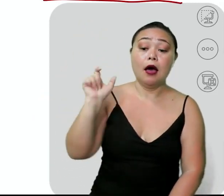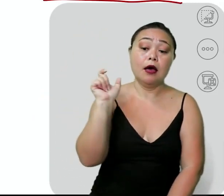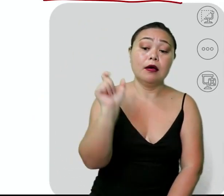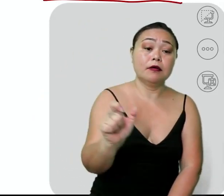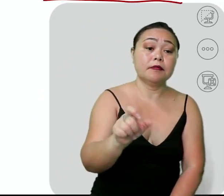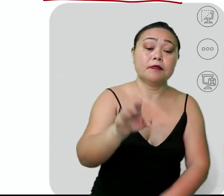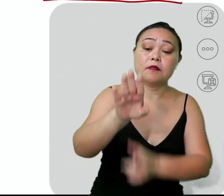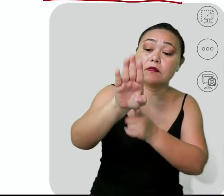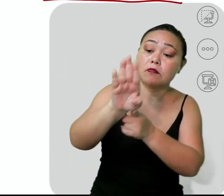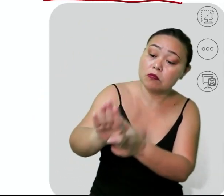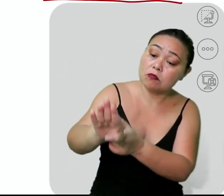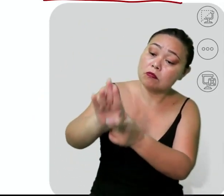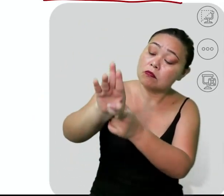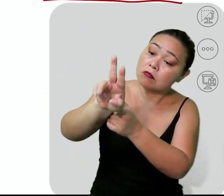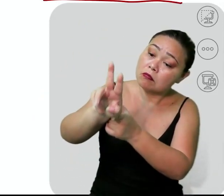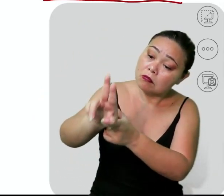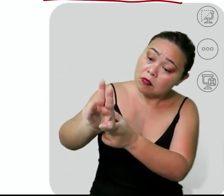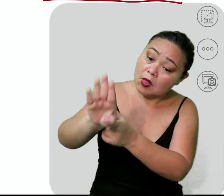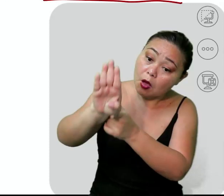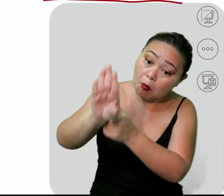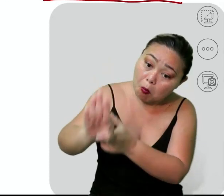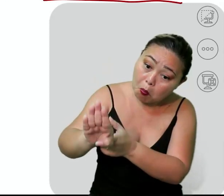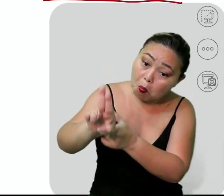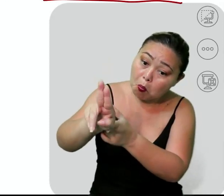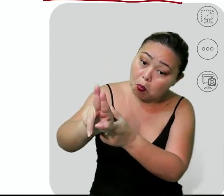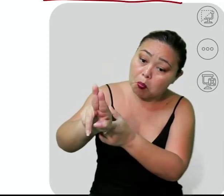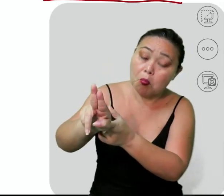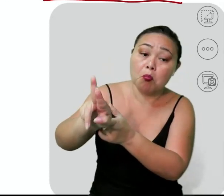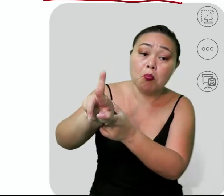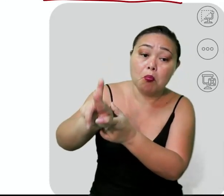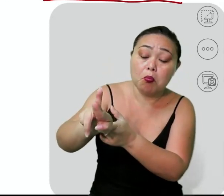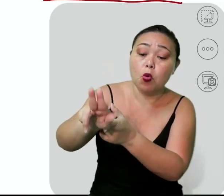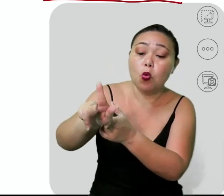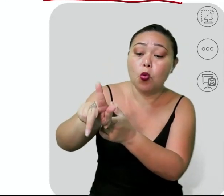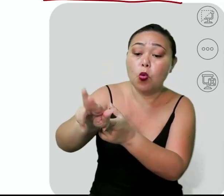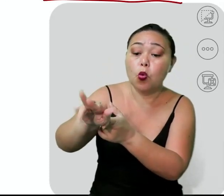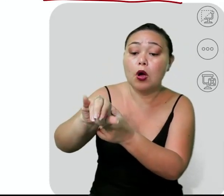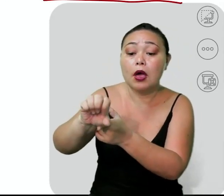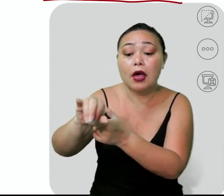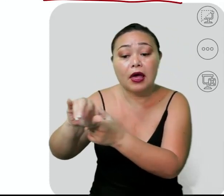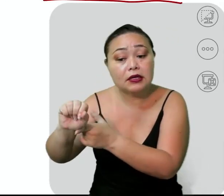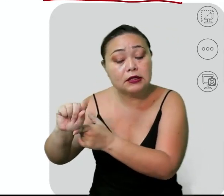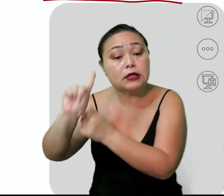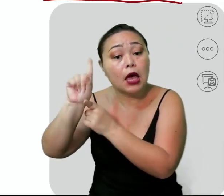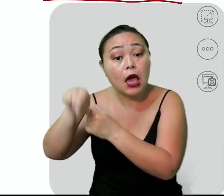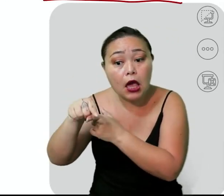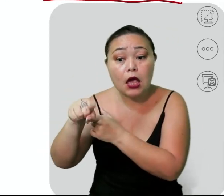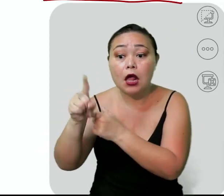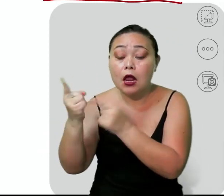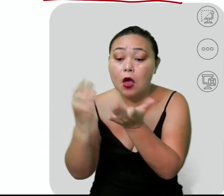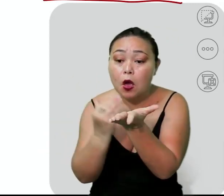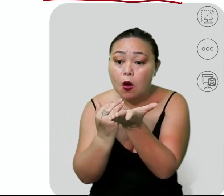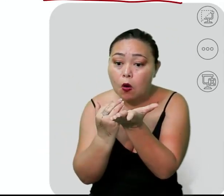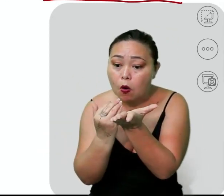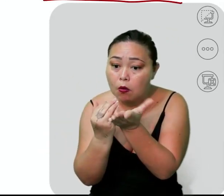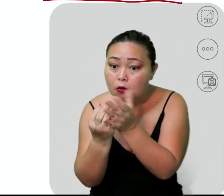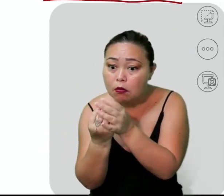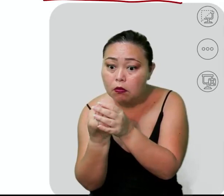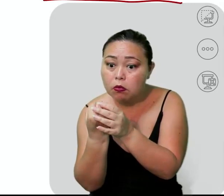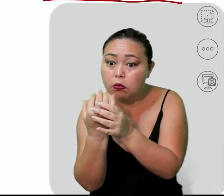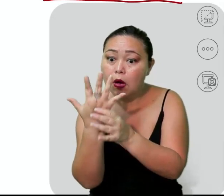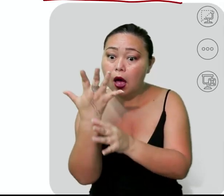A burguesia. Lembra que esse grupo aqui, essa classe, começam agora a aparecer.